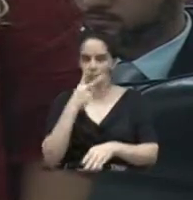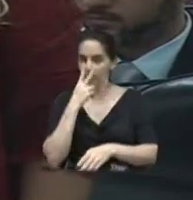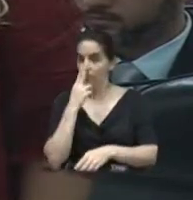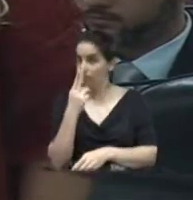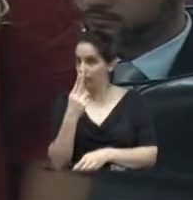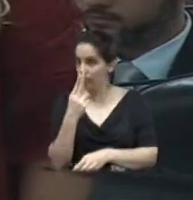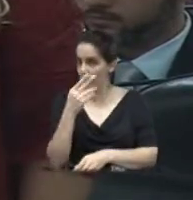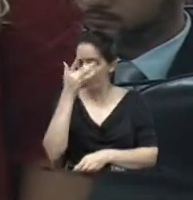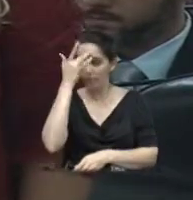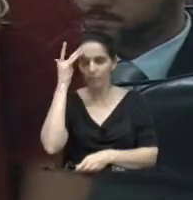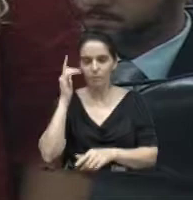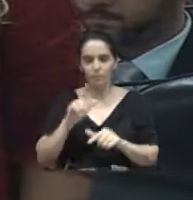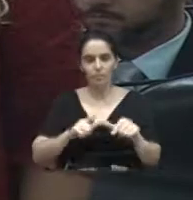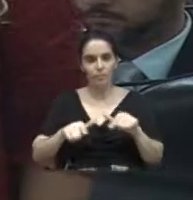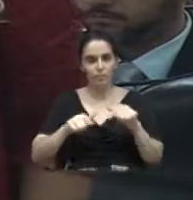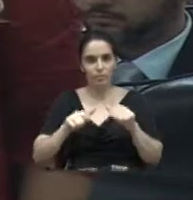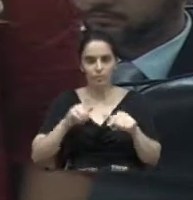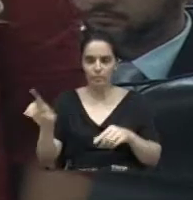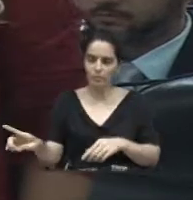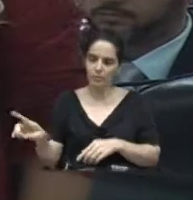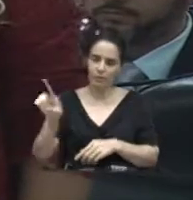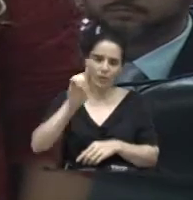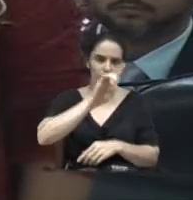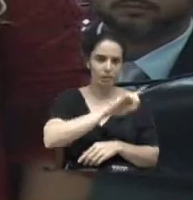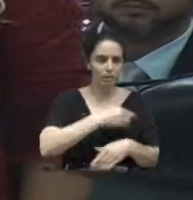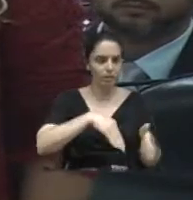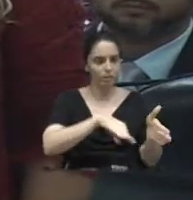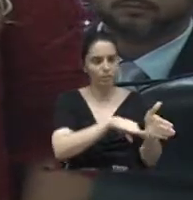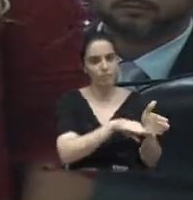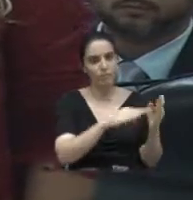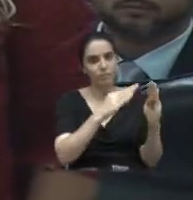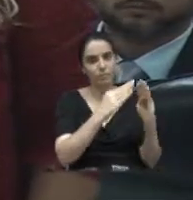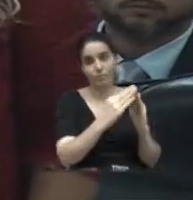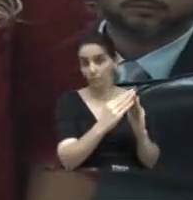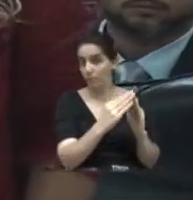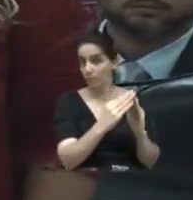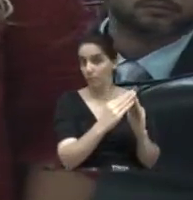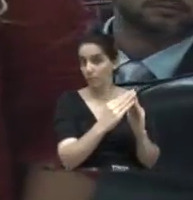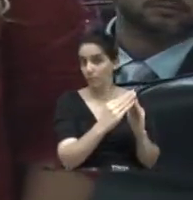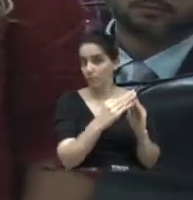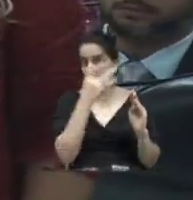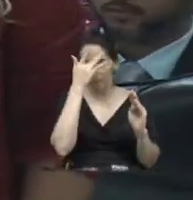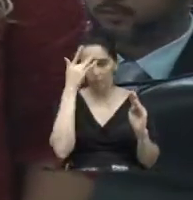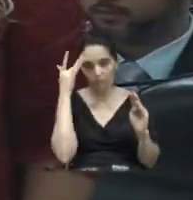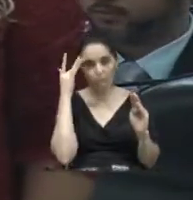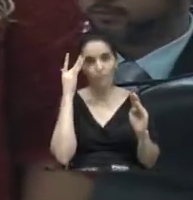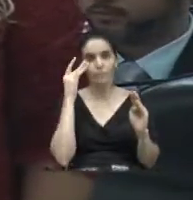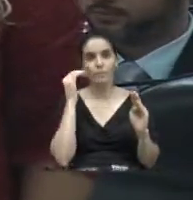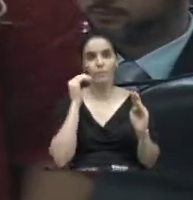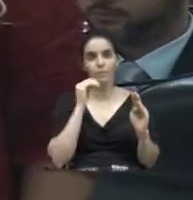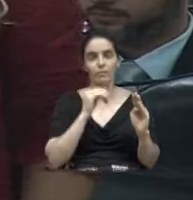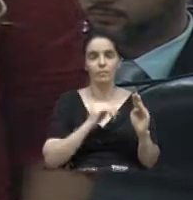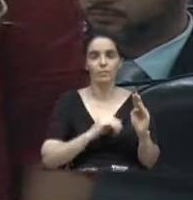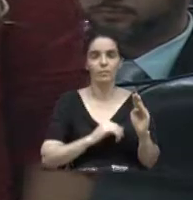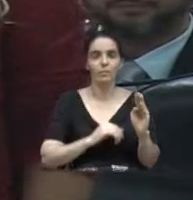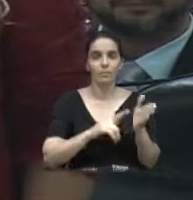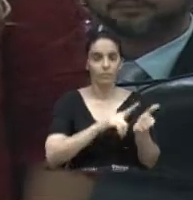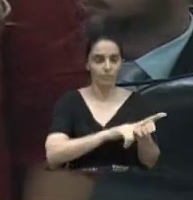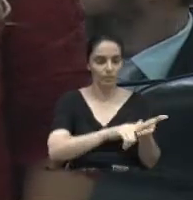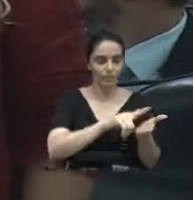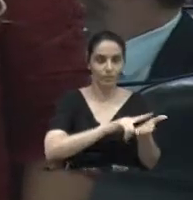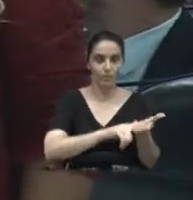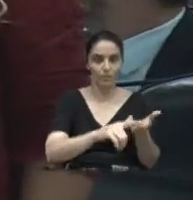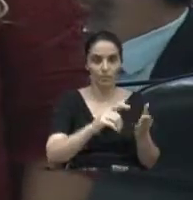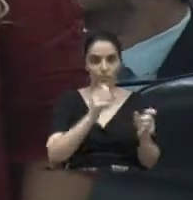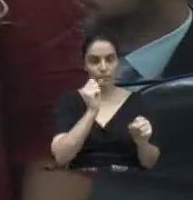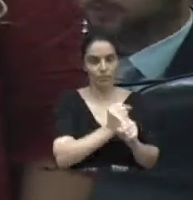que trabalha o dia todo, ela chega em casa e ela mesma vai fazer aquele serviço da limpeza de